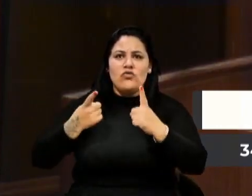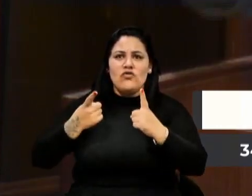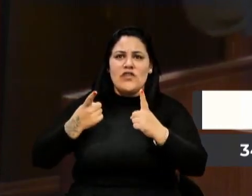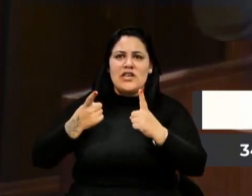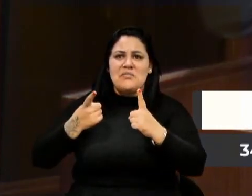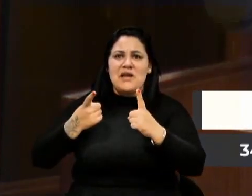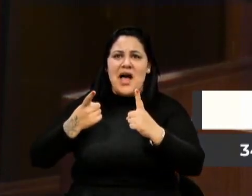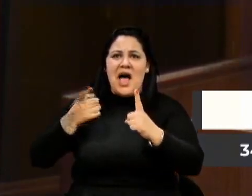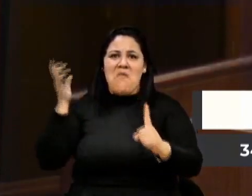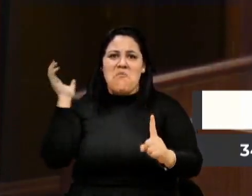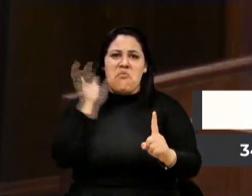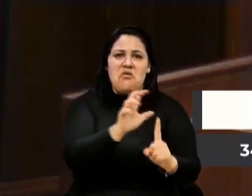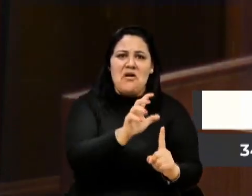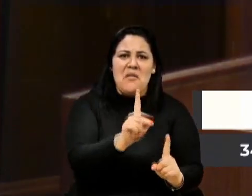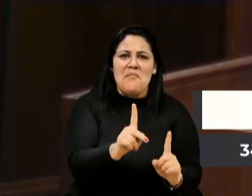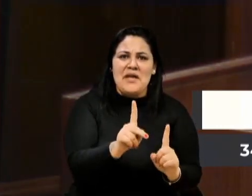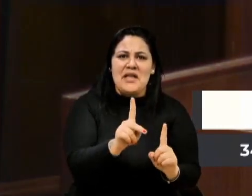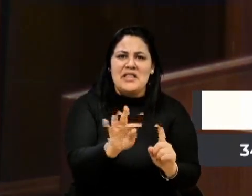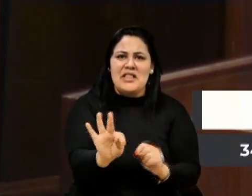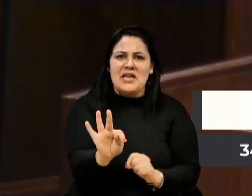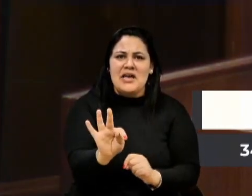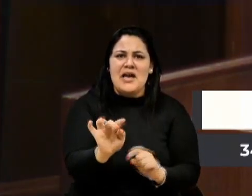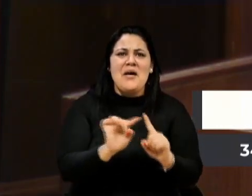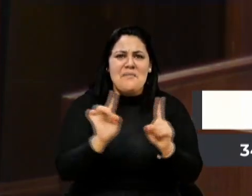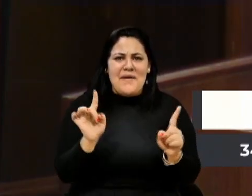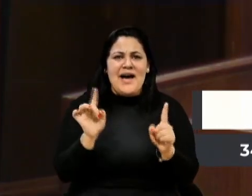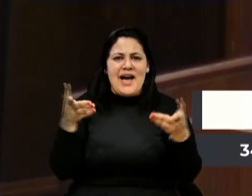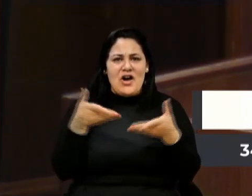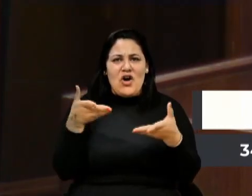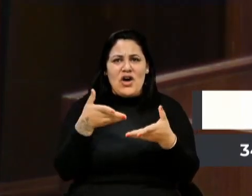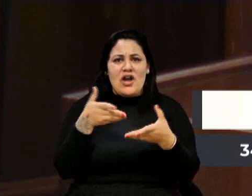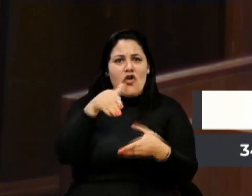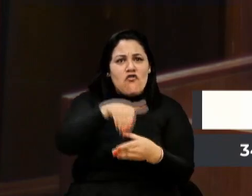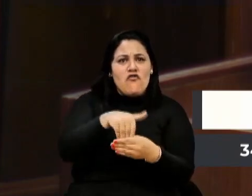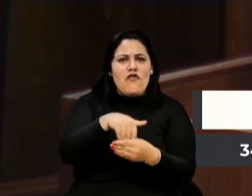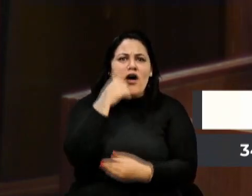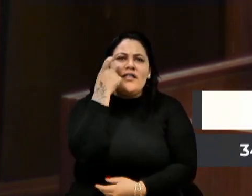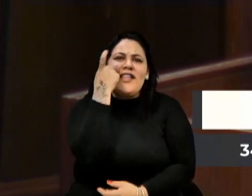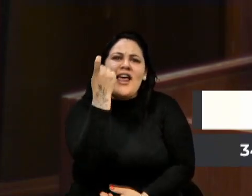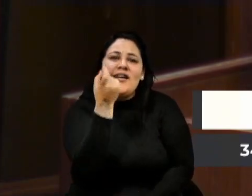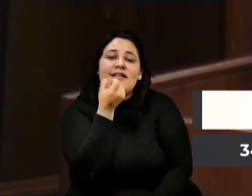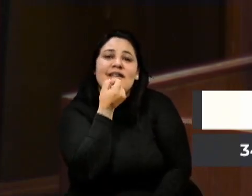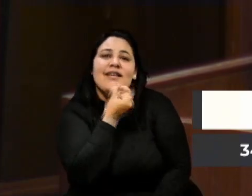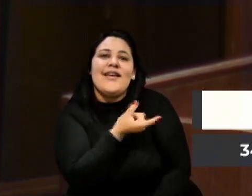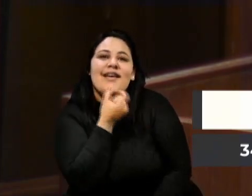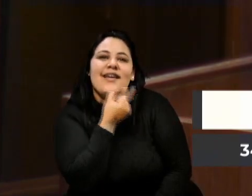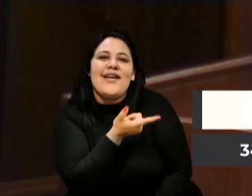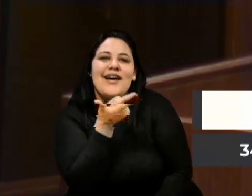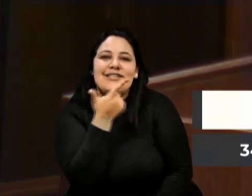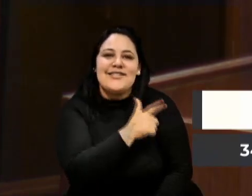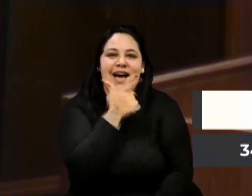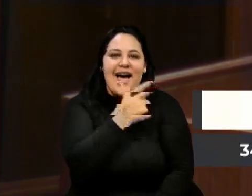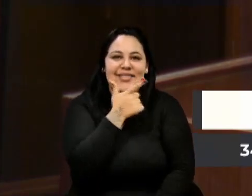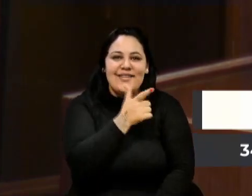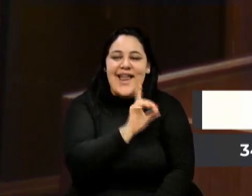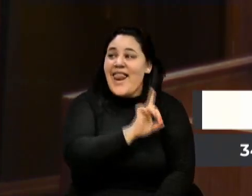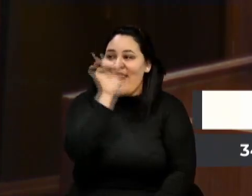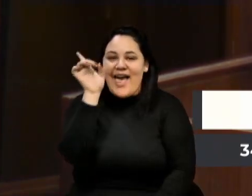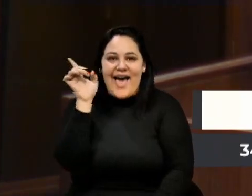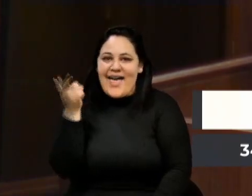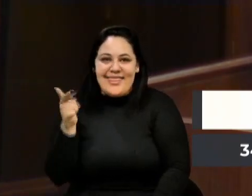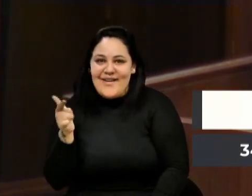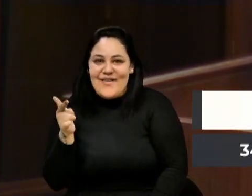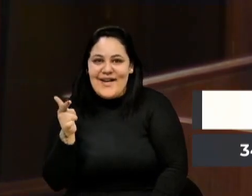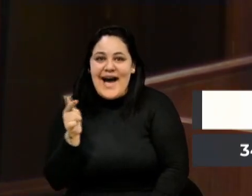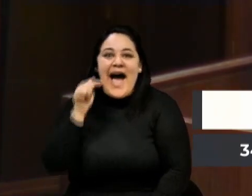dizer que não estamos junto com o PT. Agora os votos do PT interessam aqui. Engraçado. Lá não dá, mas aqui dá. Então,